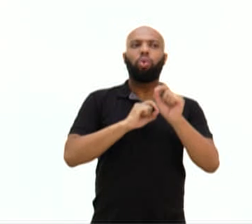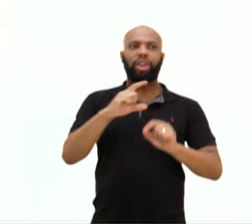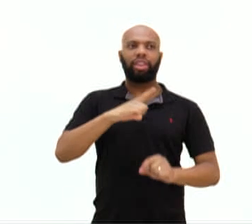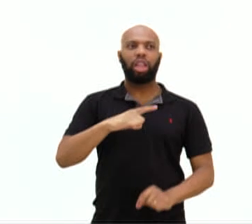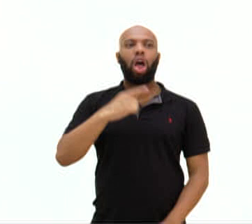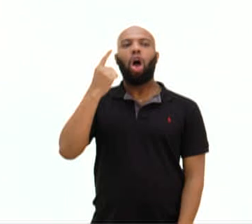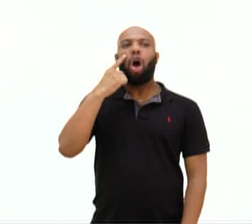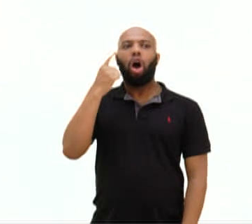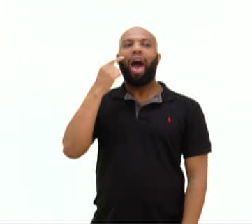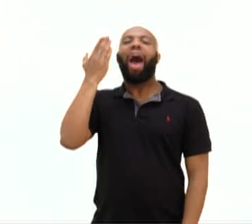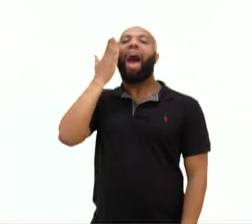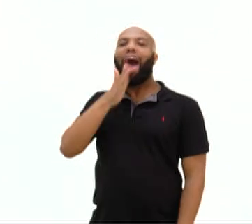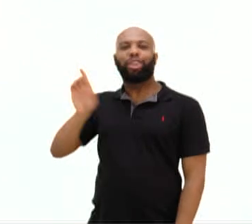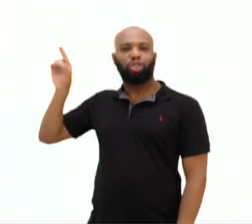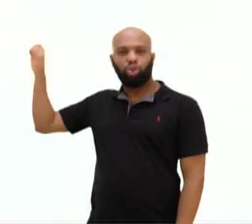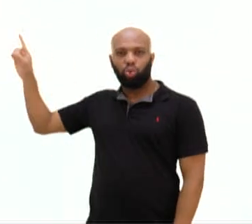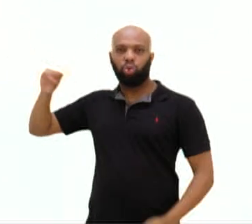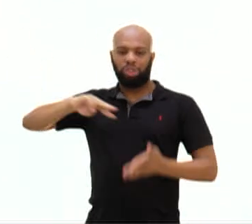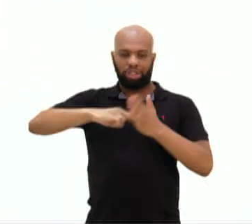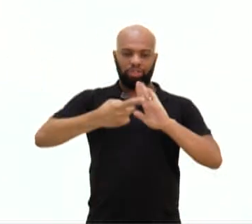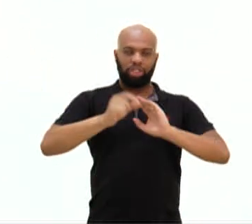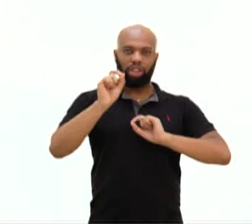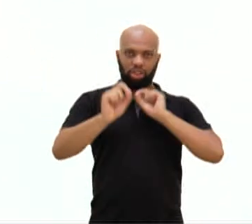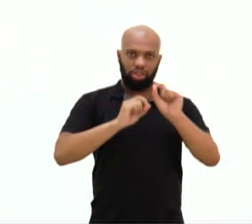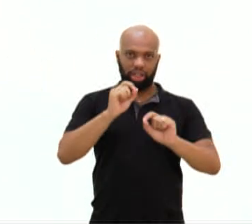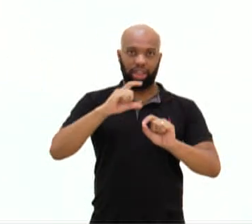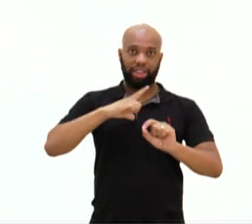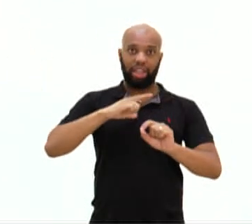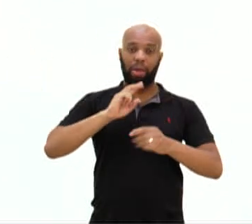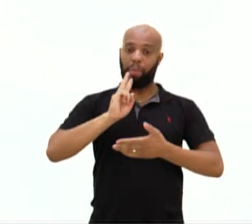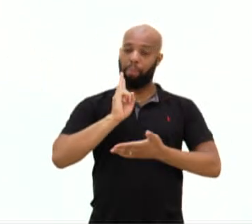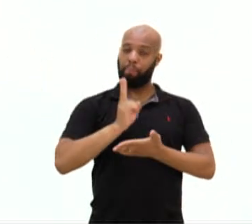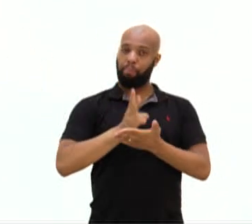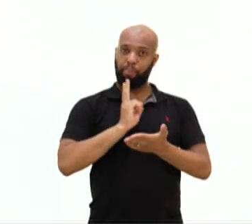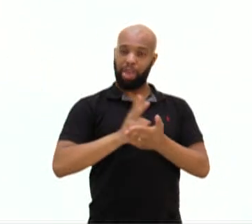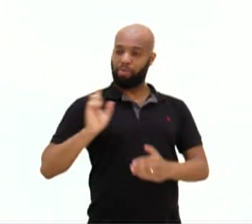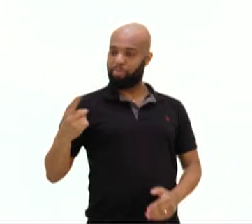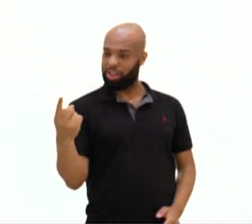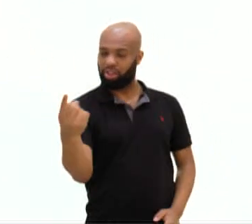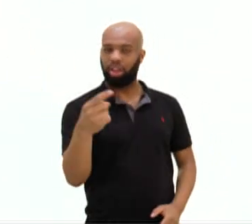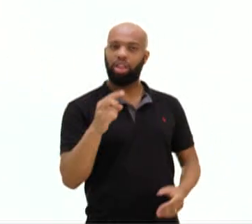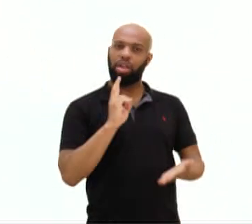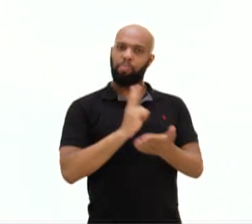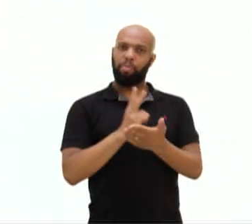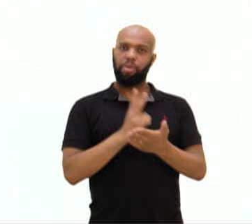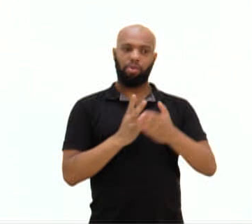diferença? Monozigótico, eles vieram do mesmo espermatozoide e do mesmo óvulo, então eles